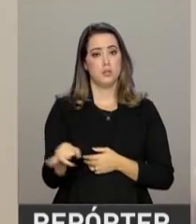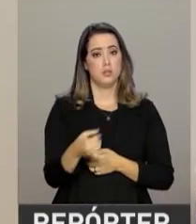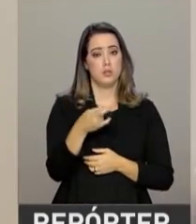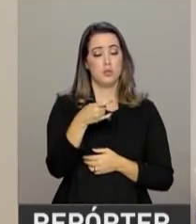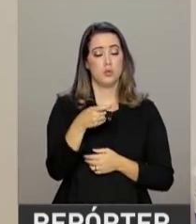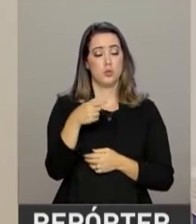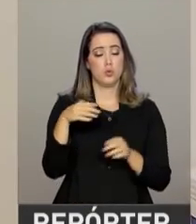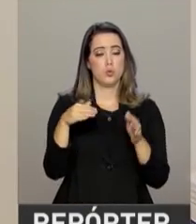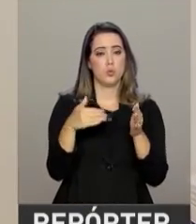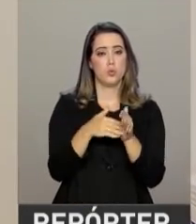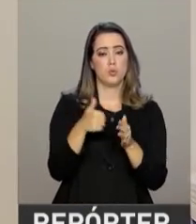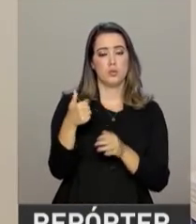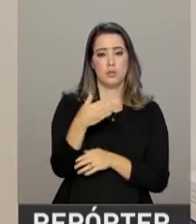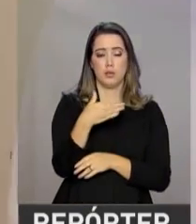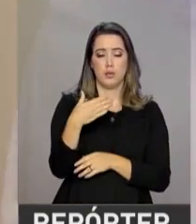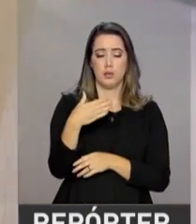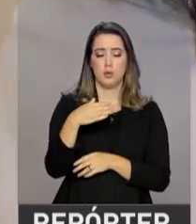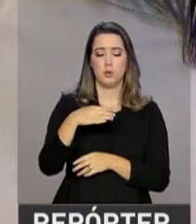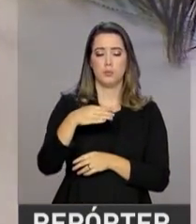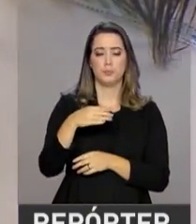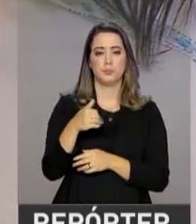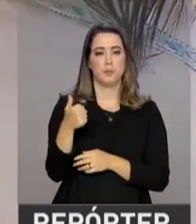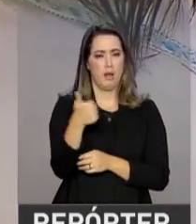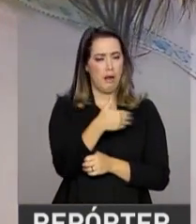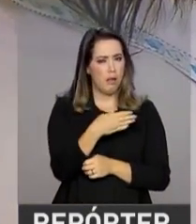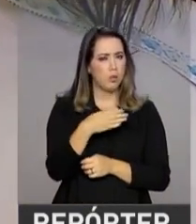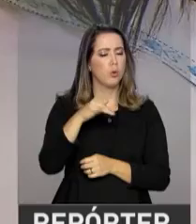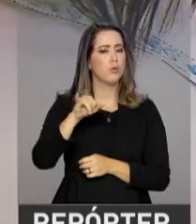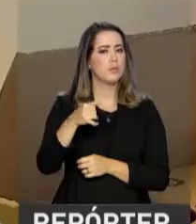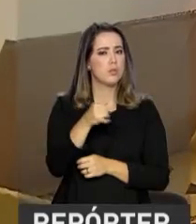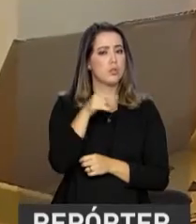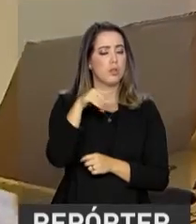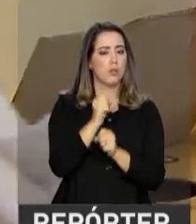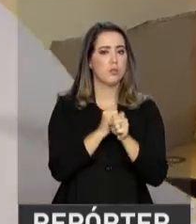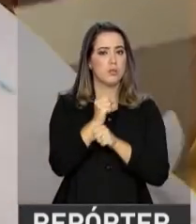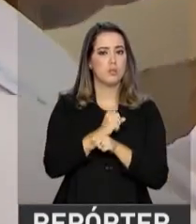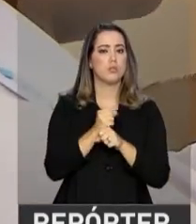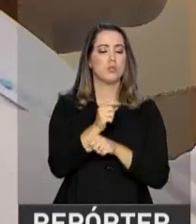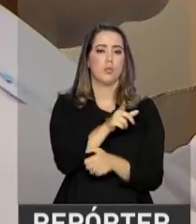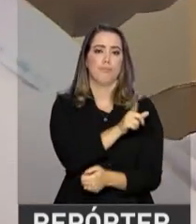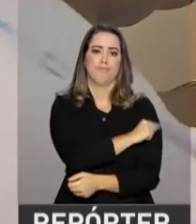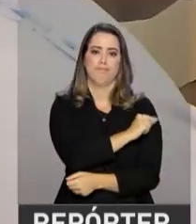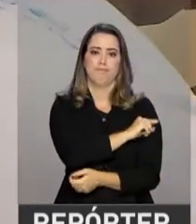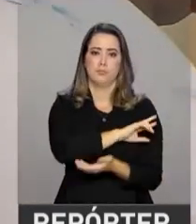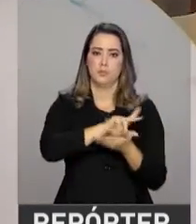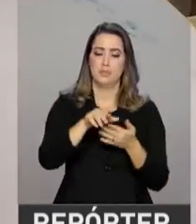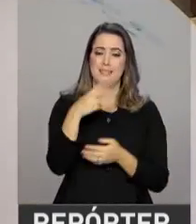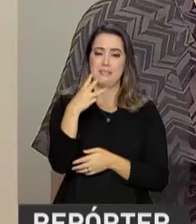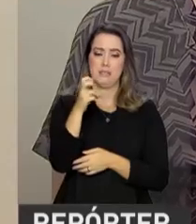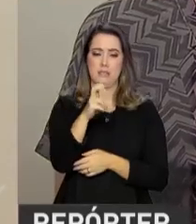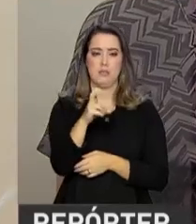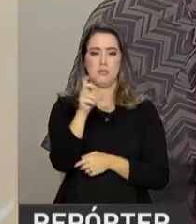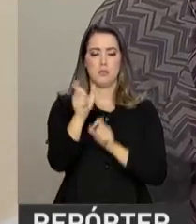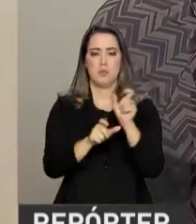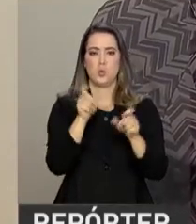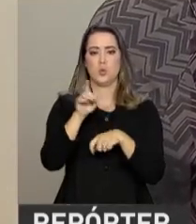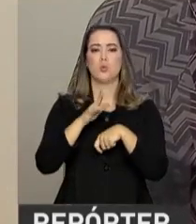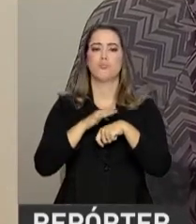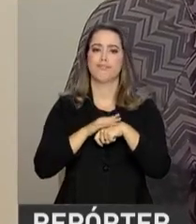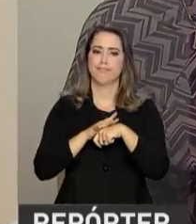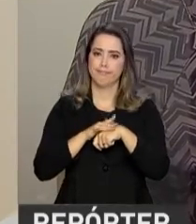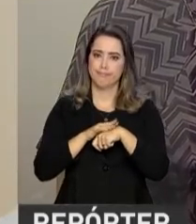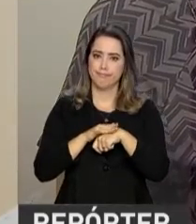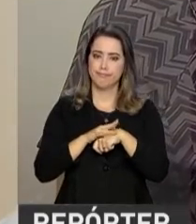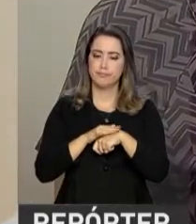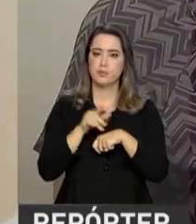janeiro deste ano, foram confirmados 35 casos de febre amarela no Brasil. Os casos ocorreram principalmente na região sudeste e